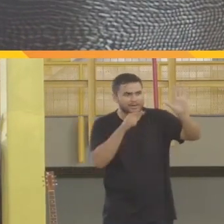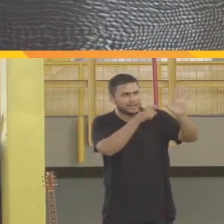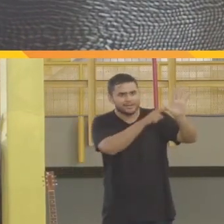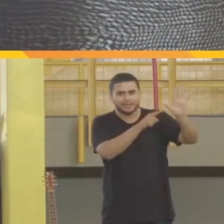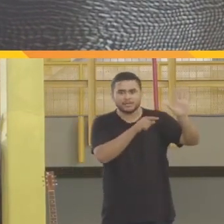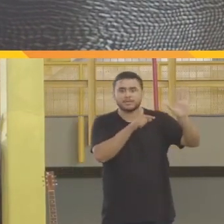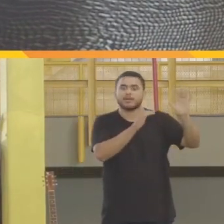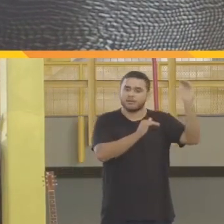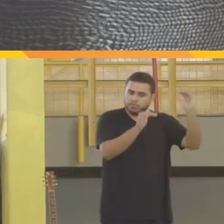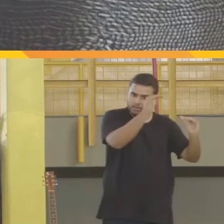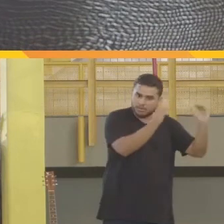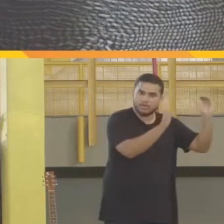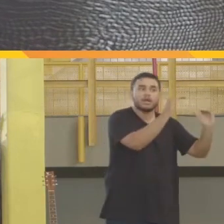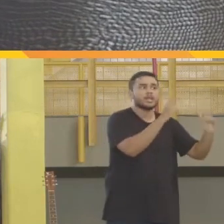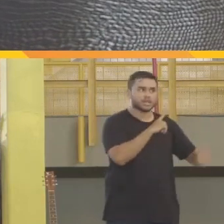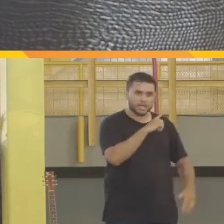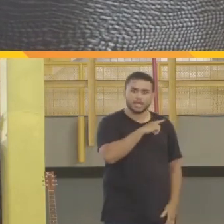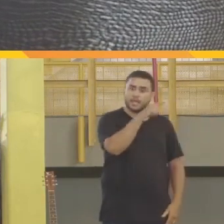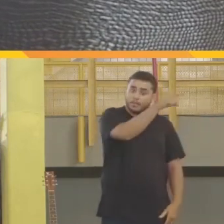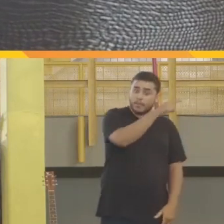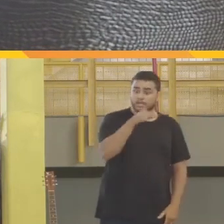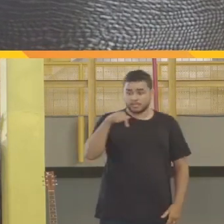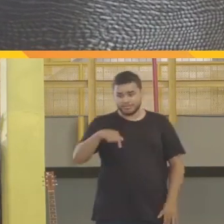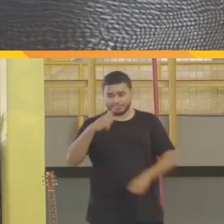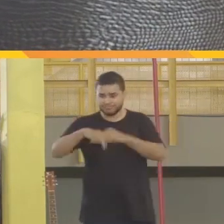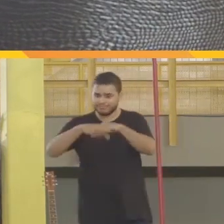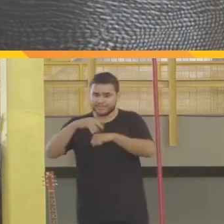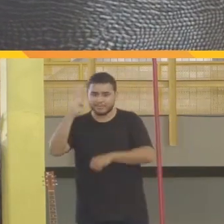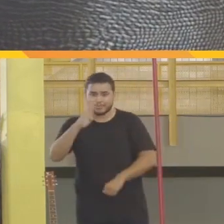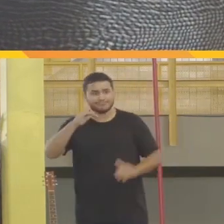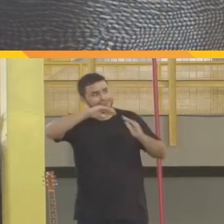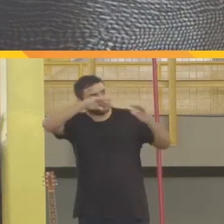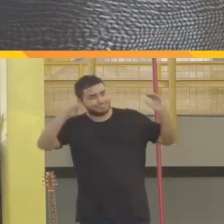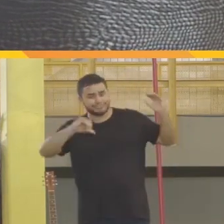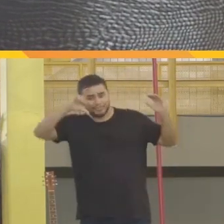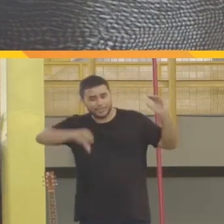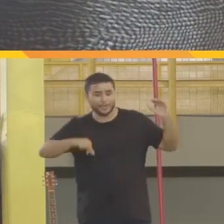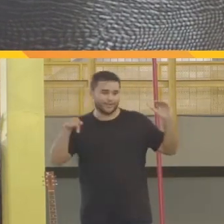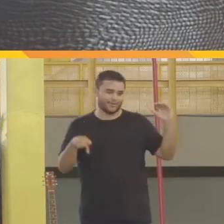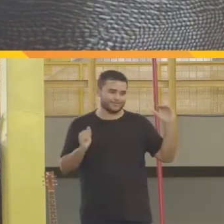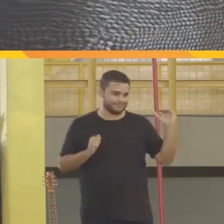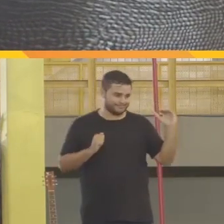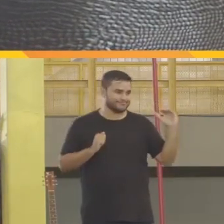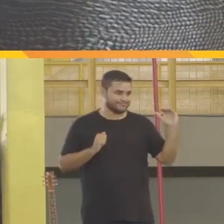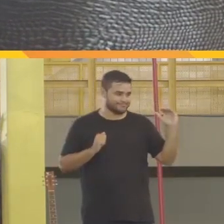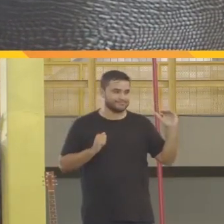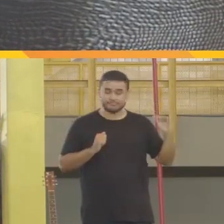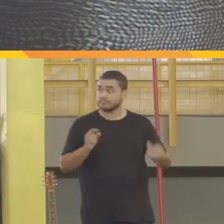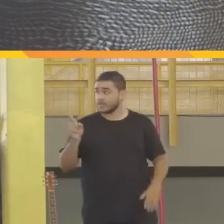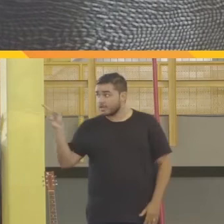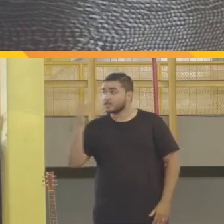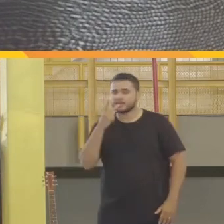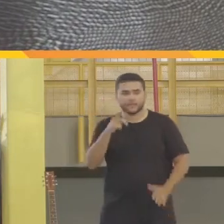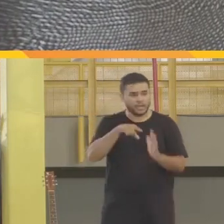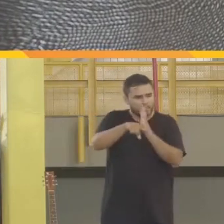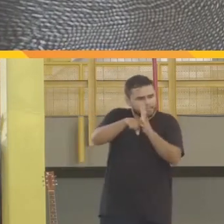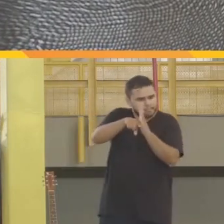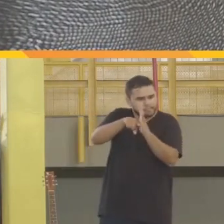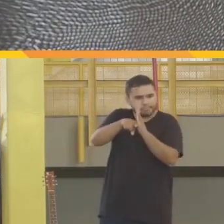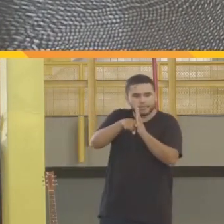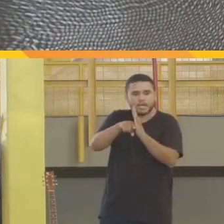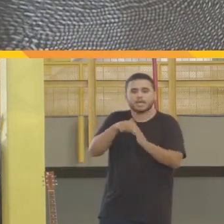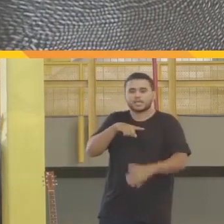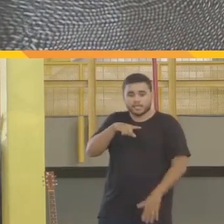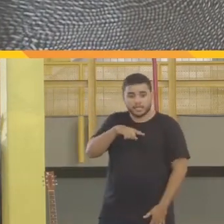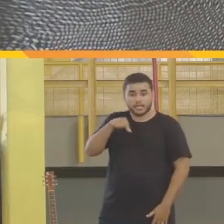ainda é desigual, mas segundo pesquisas, inclusive publicadas pelo Fórum Econômico